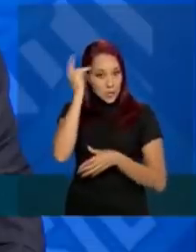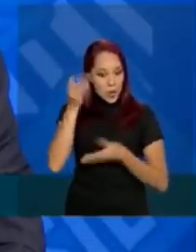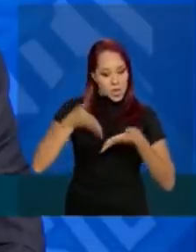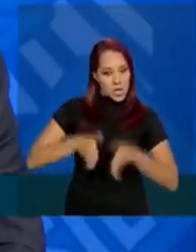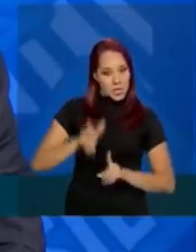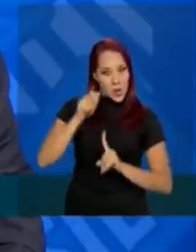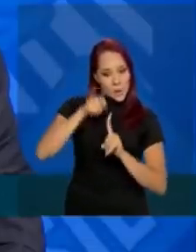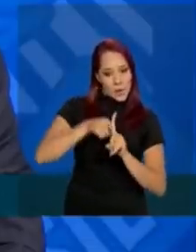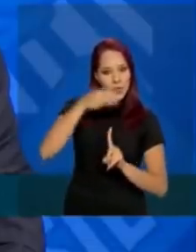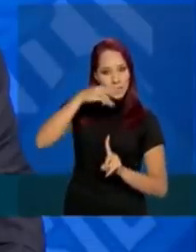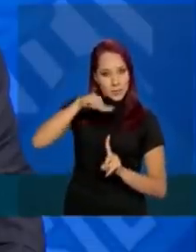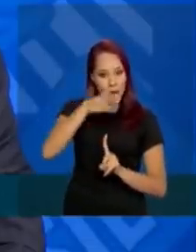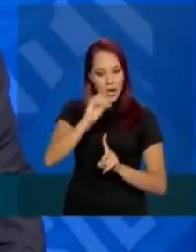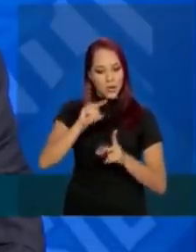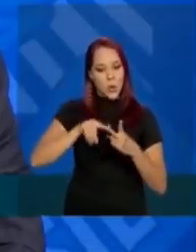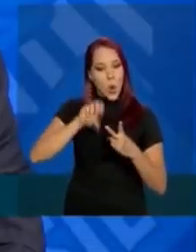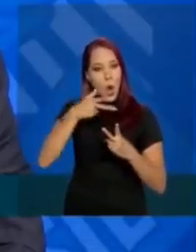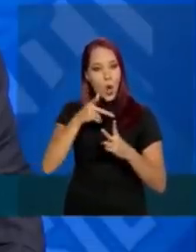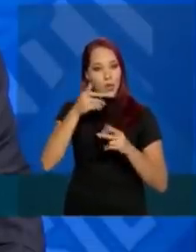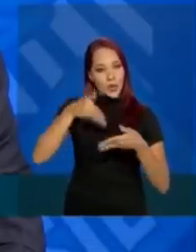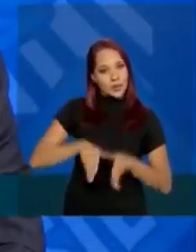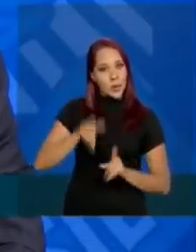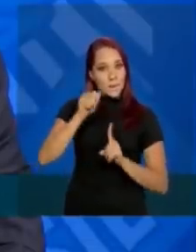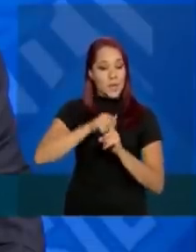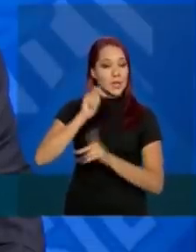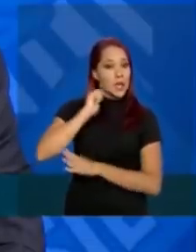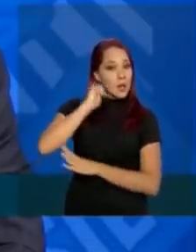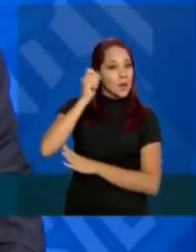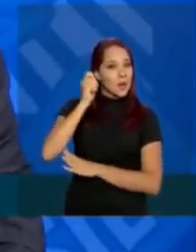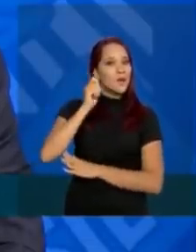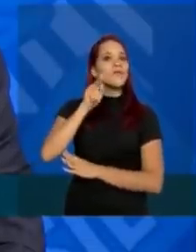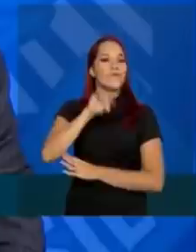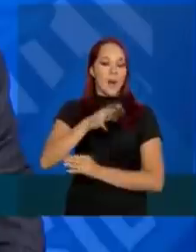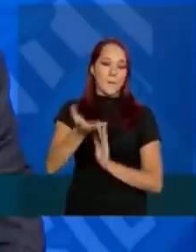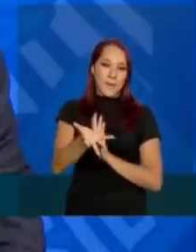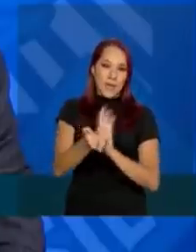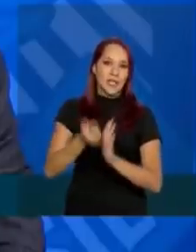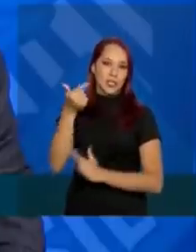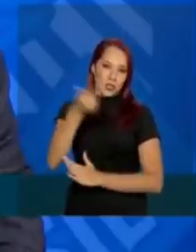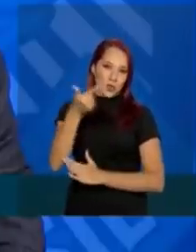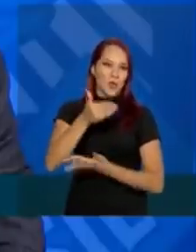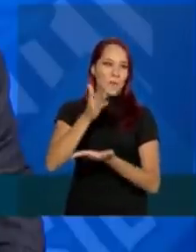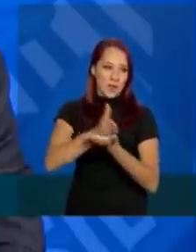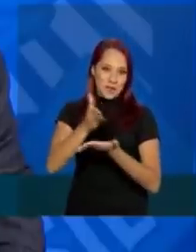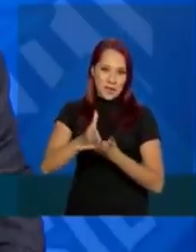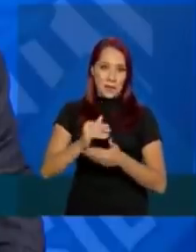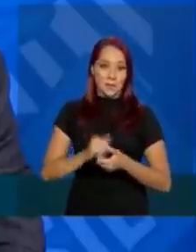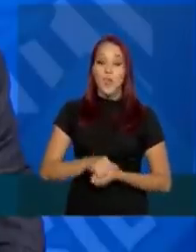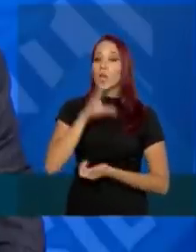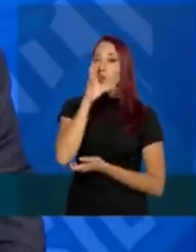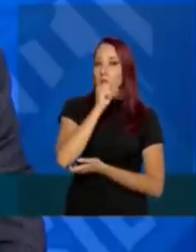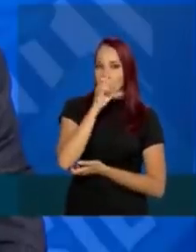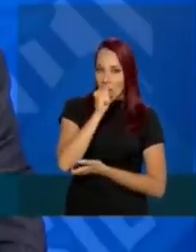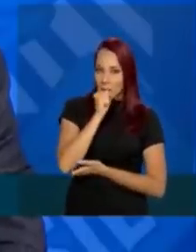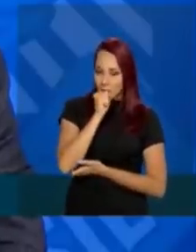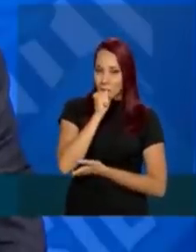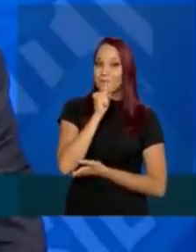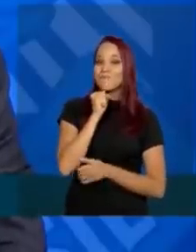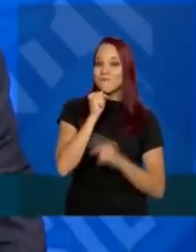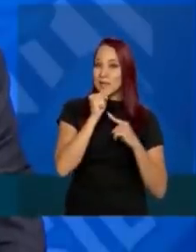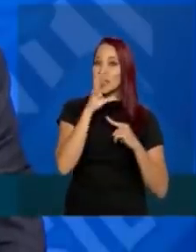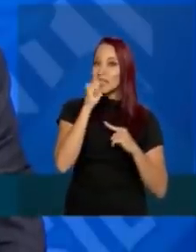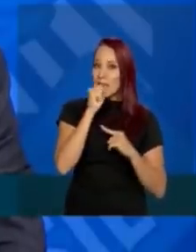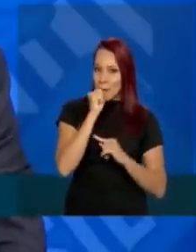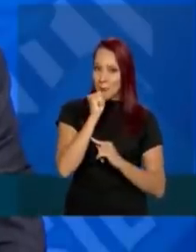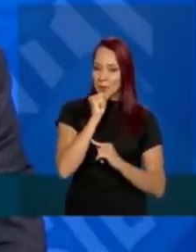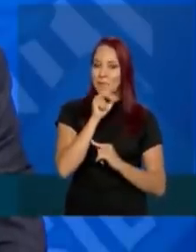março ou abril receberão sua segunda parcela. E no sábado, no fim de semana, nós